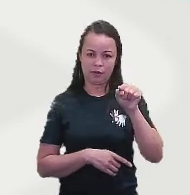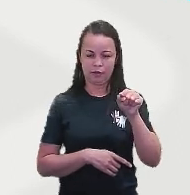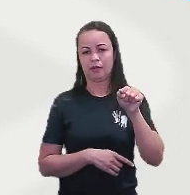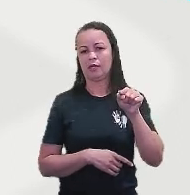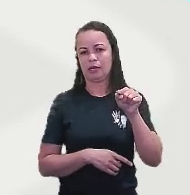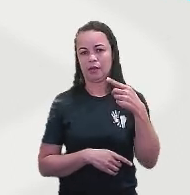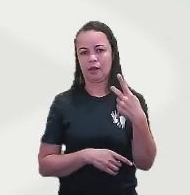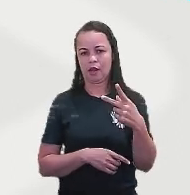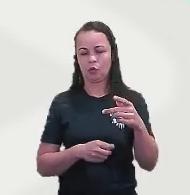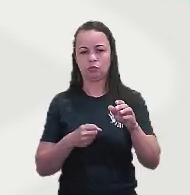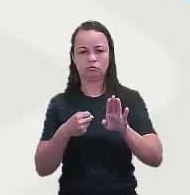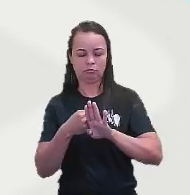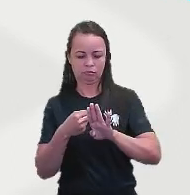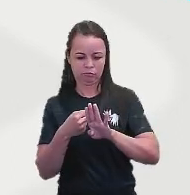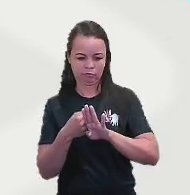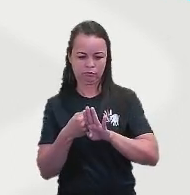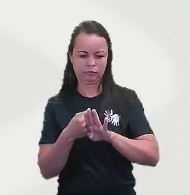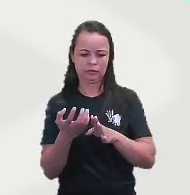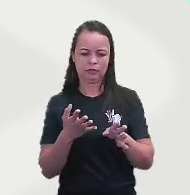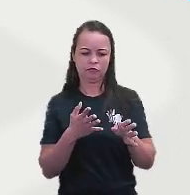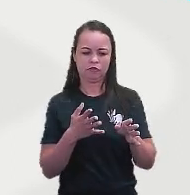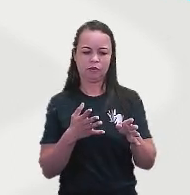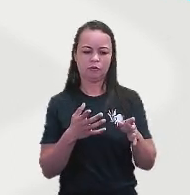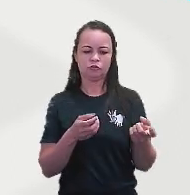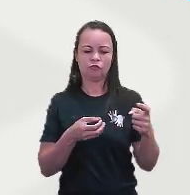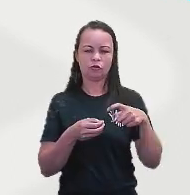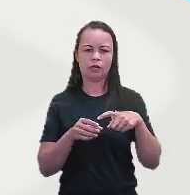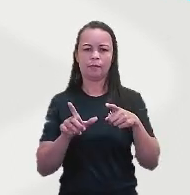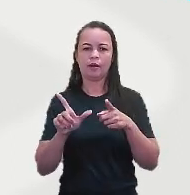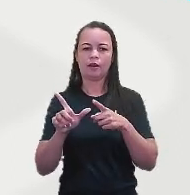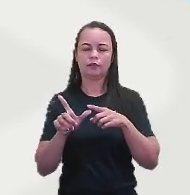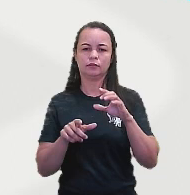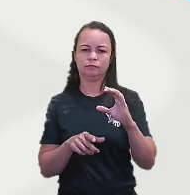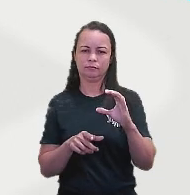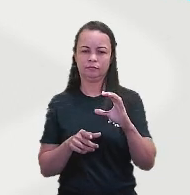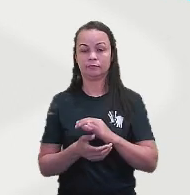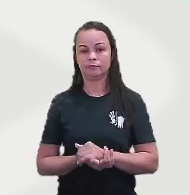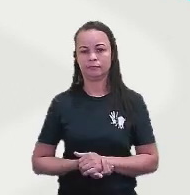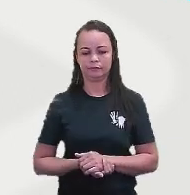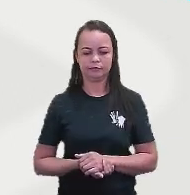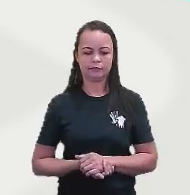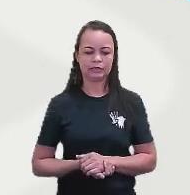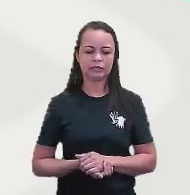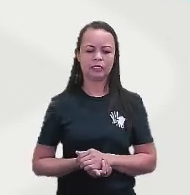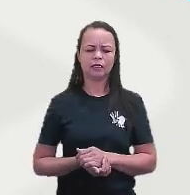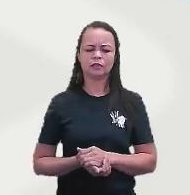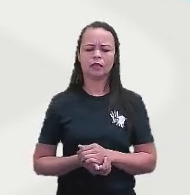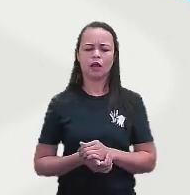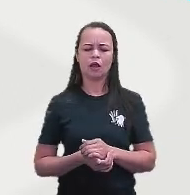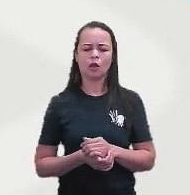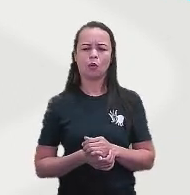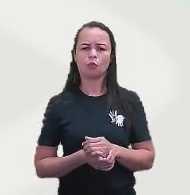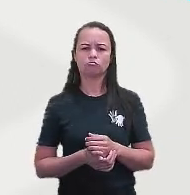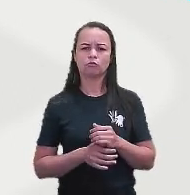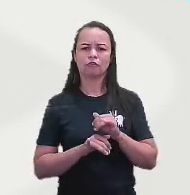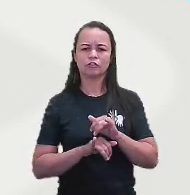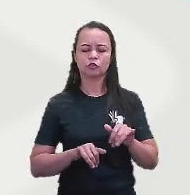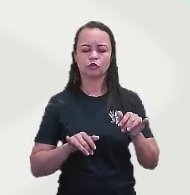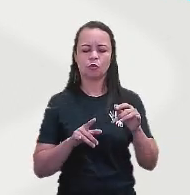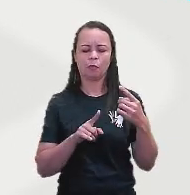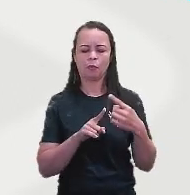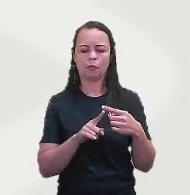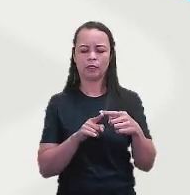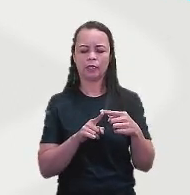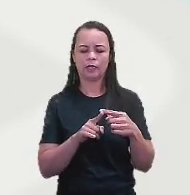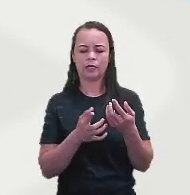é um substantivo. Mas vamos voltar ali para a letra C, gente. Não revelou porque não quis contribuir. Não, é